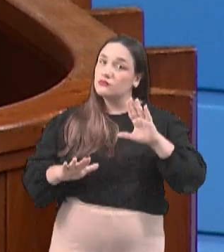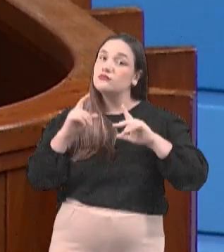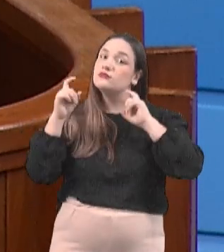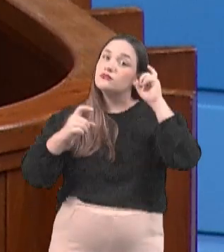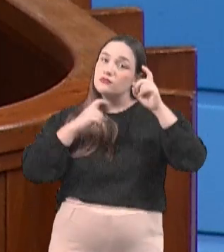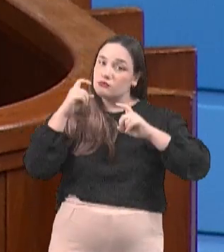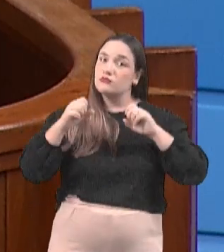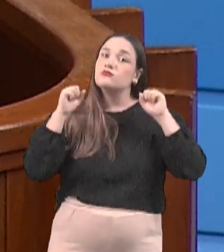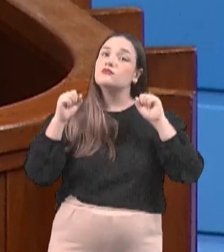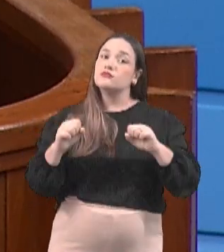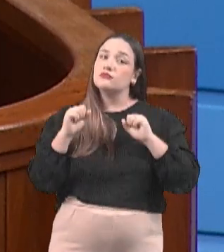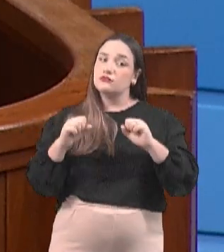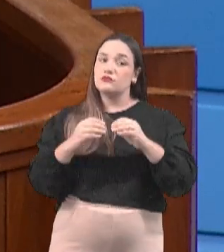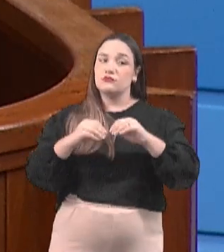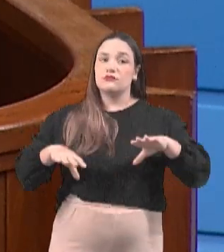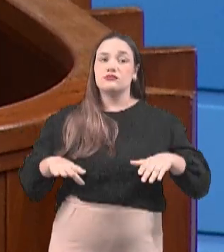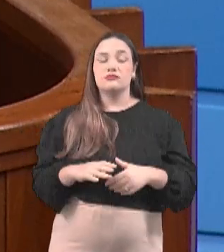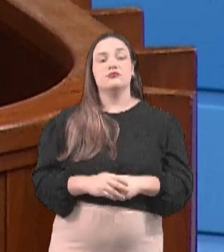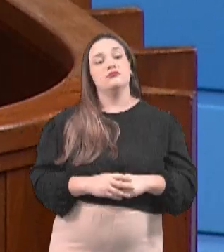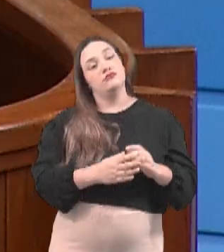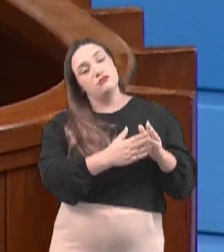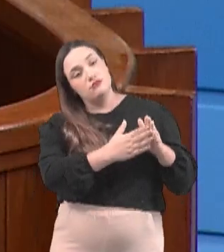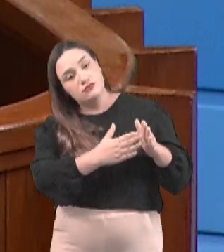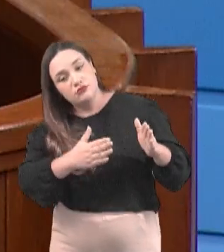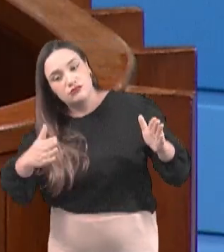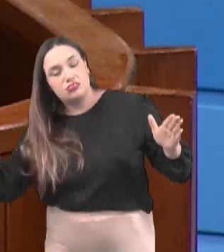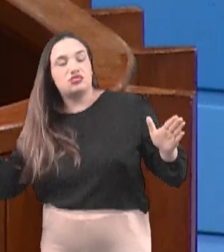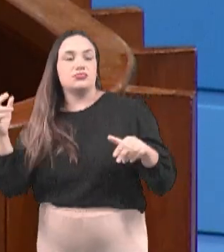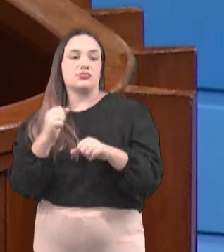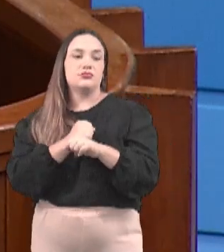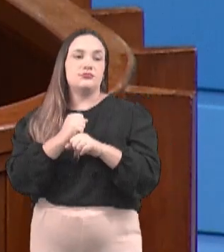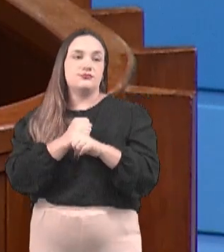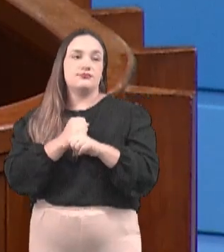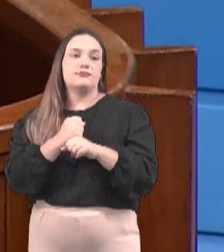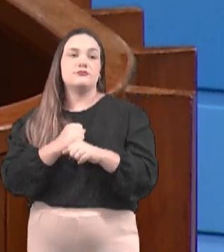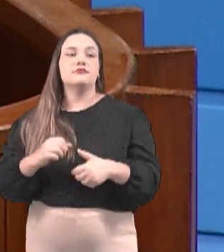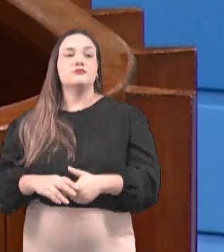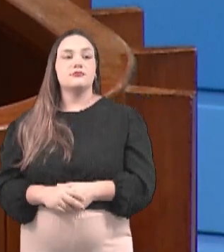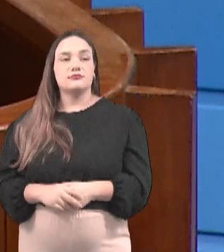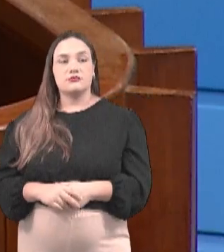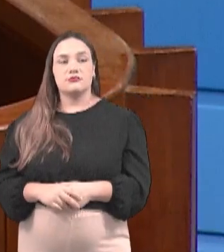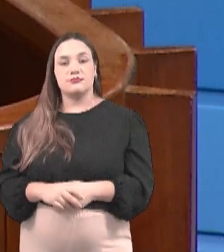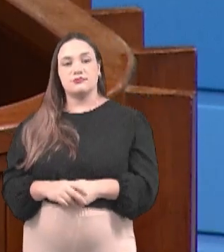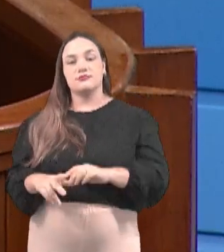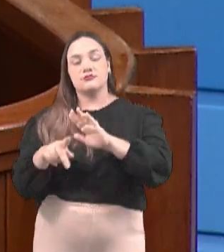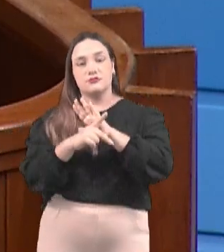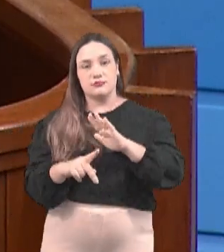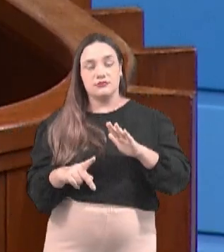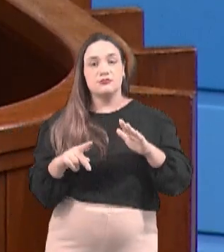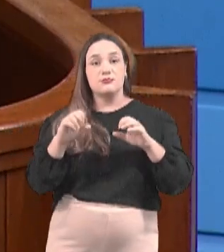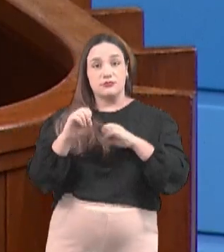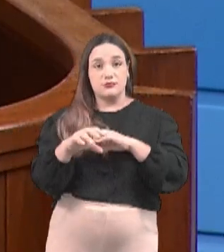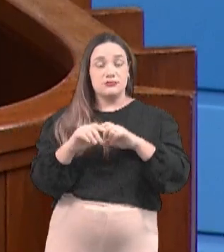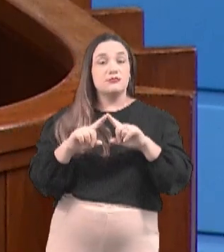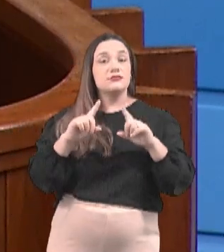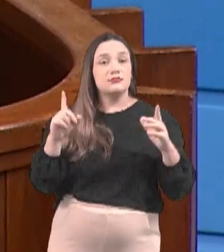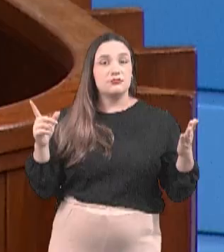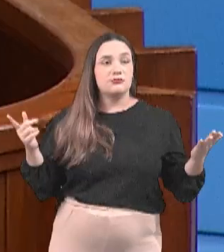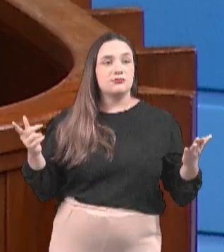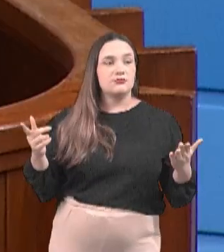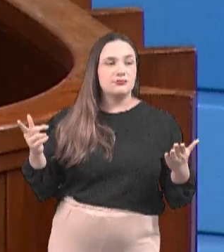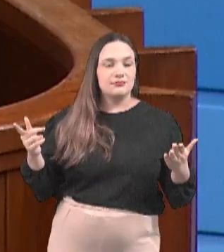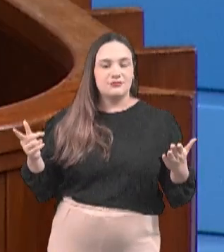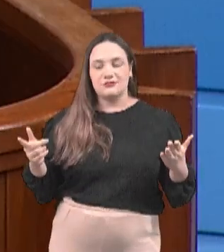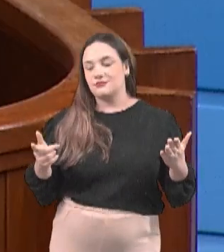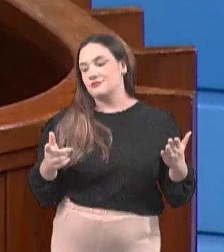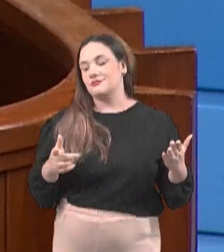isso poderia significar ao longo dos anos para o contexto da educação. E nos últimos anos a gente